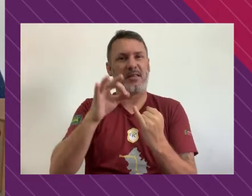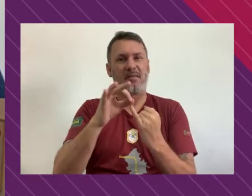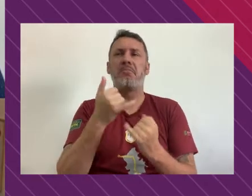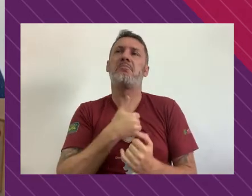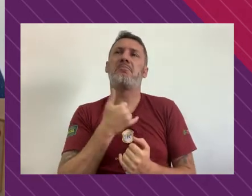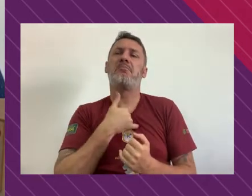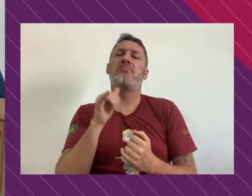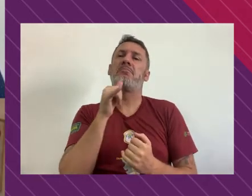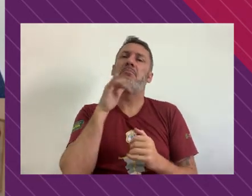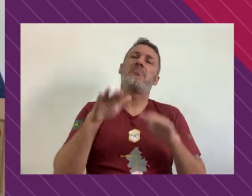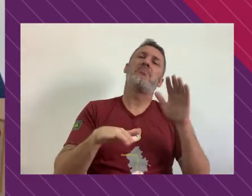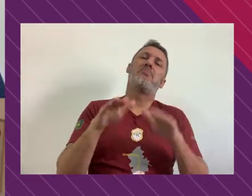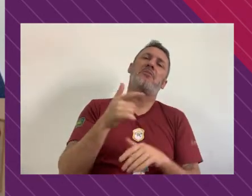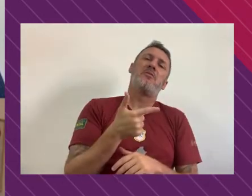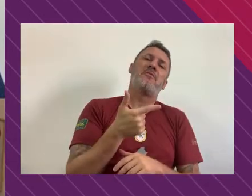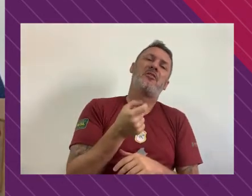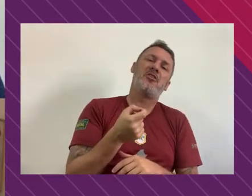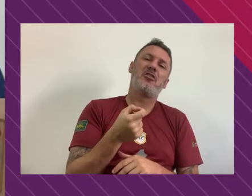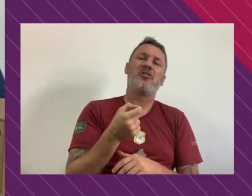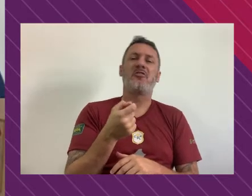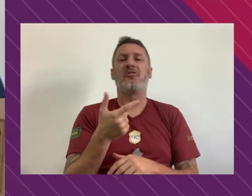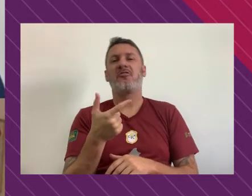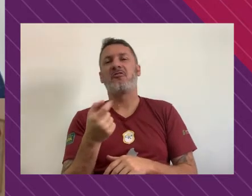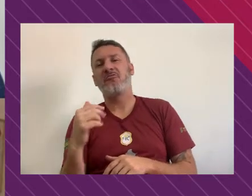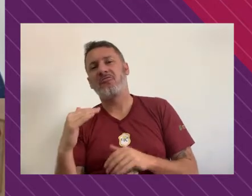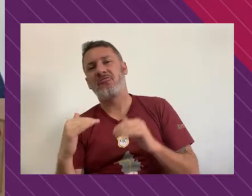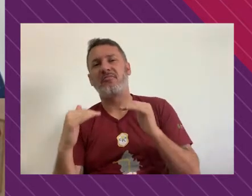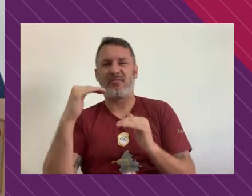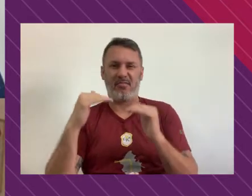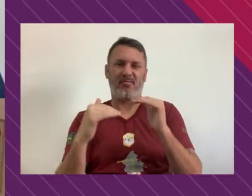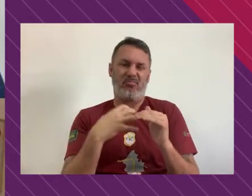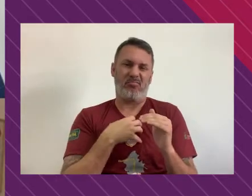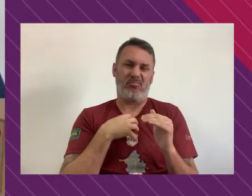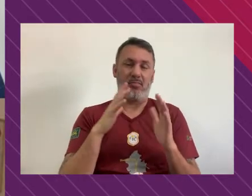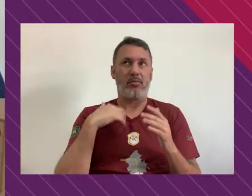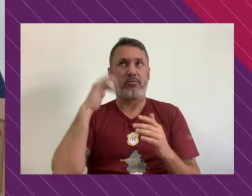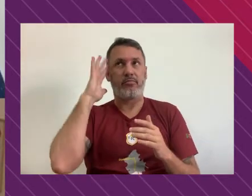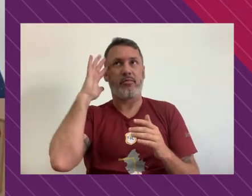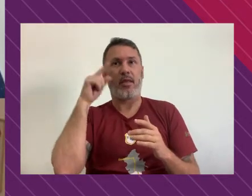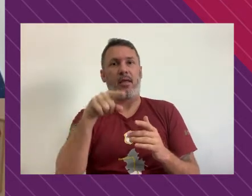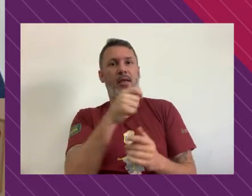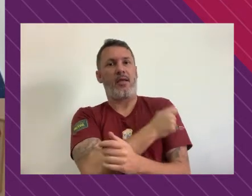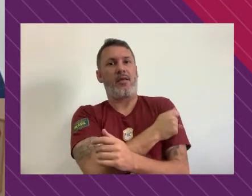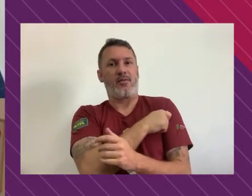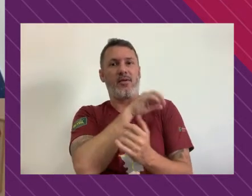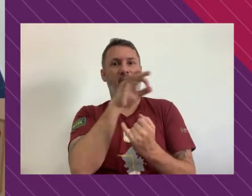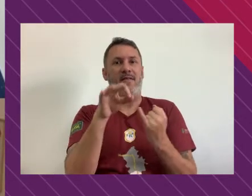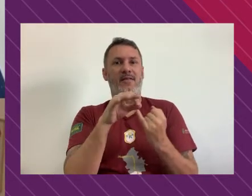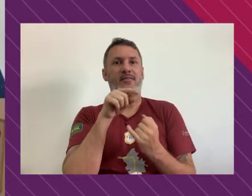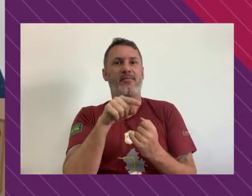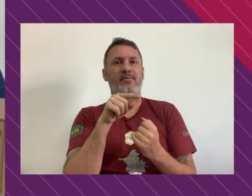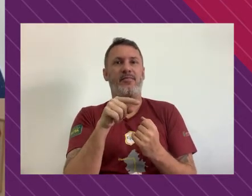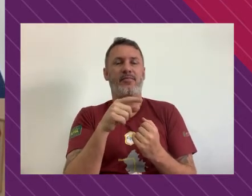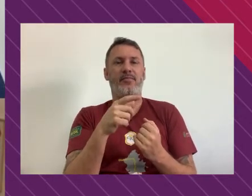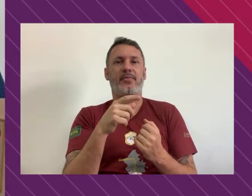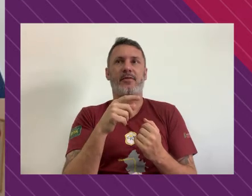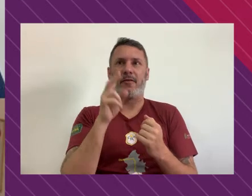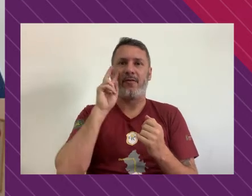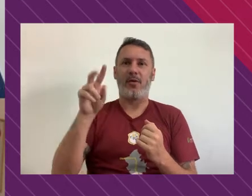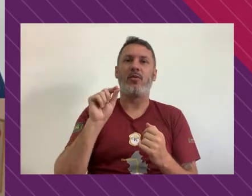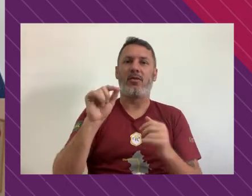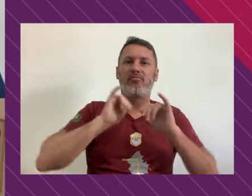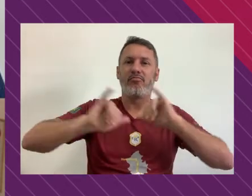com uma margem de erro de uns anos para menos, uns aninhos para mais, e estão vendo a todo momento aí a mídia falando que